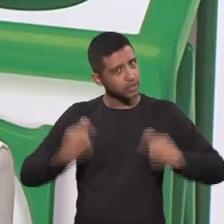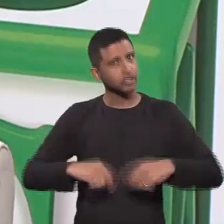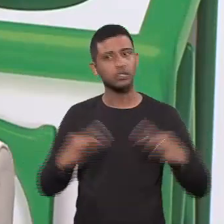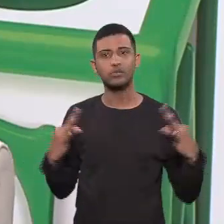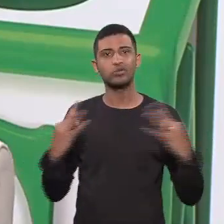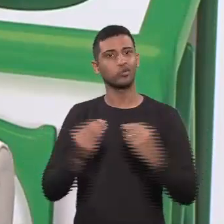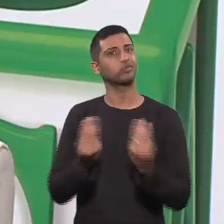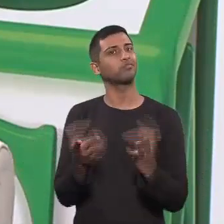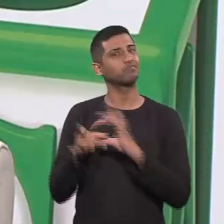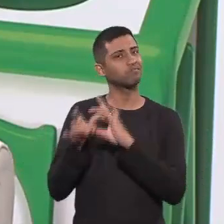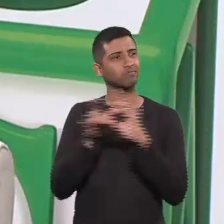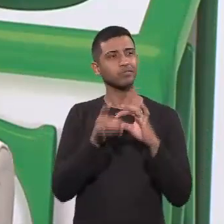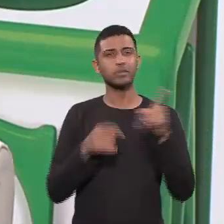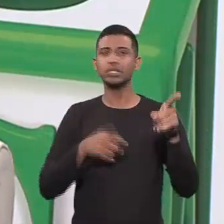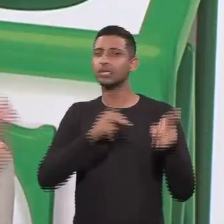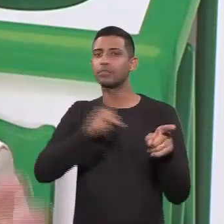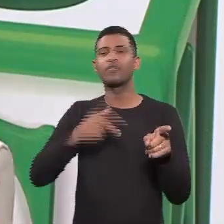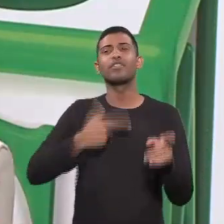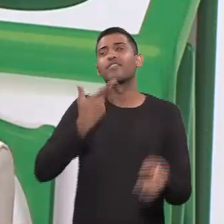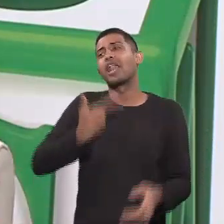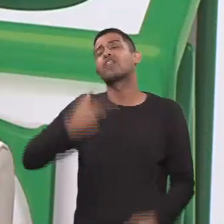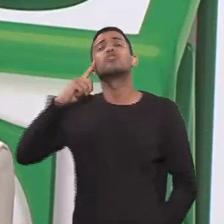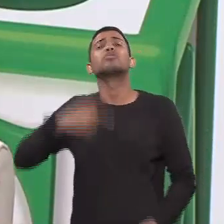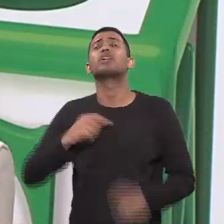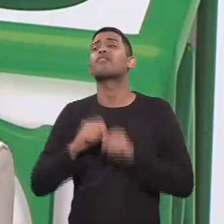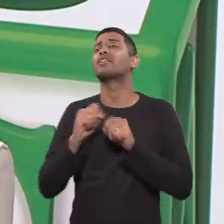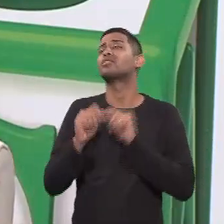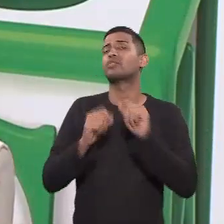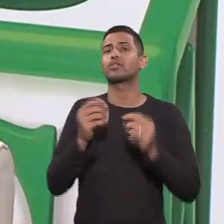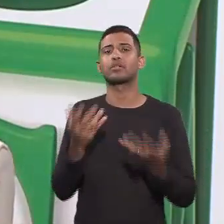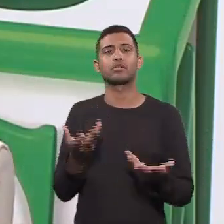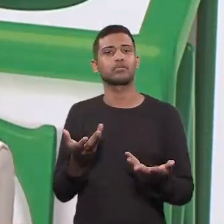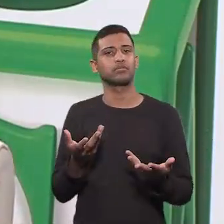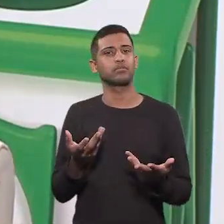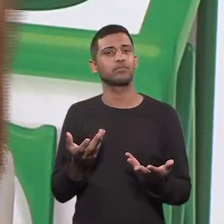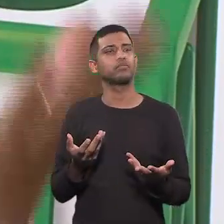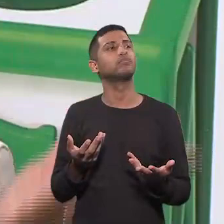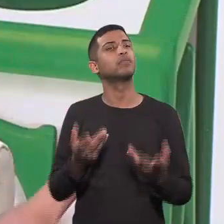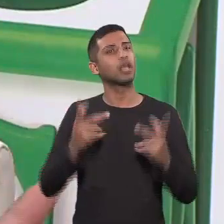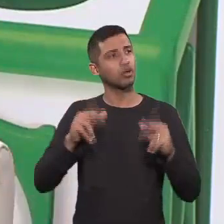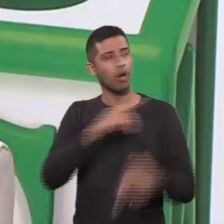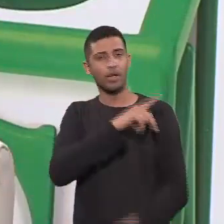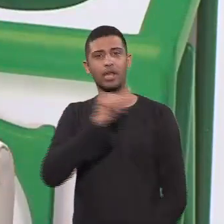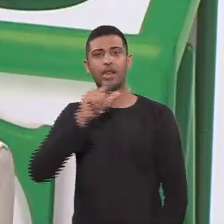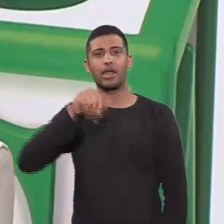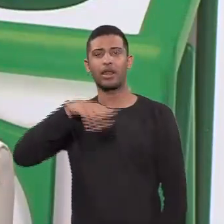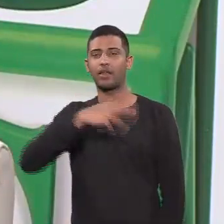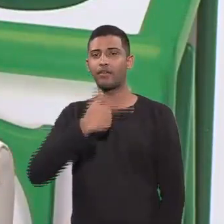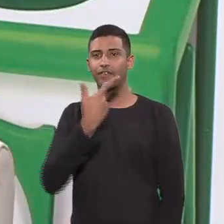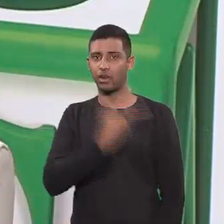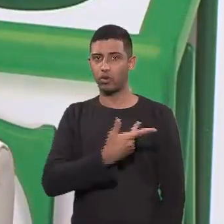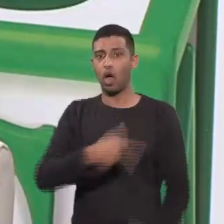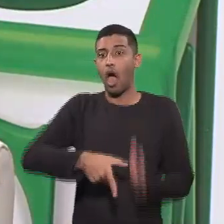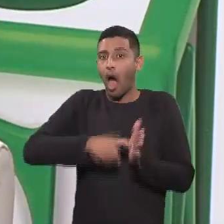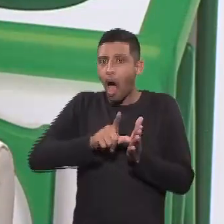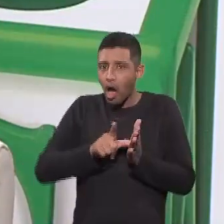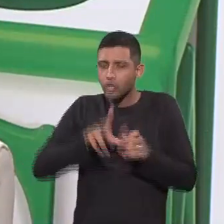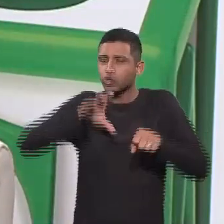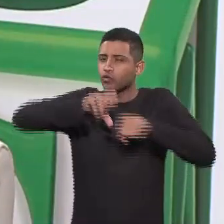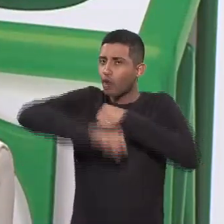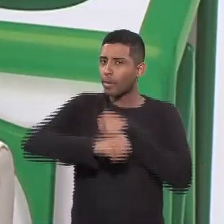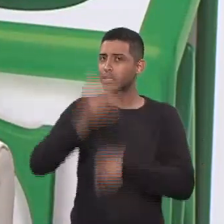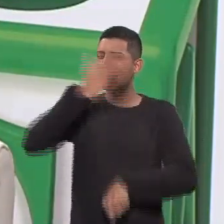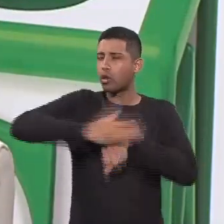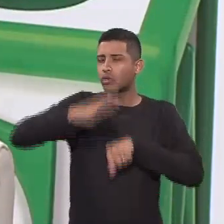disso. É isso aí que tem que... Aí o professor, eu não sei o que eu vou fazer. Mas a gente precisa o quê? Foi como o Alan falou, formação. O professor precisa